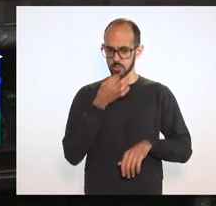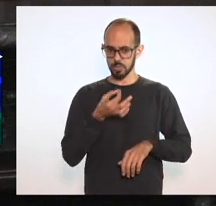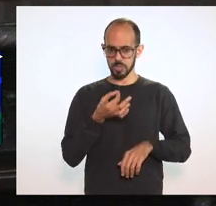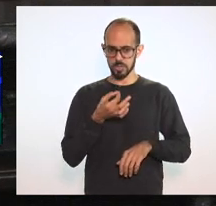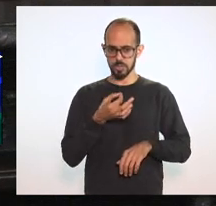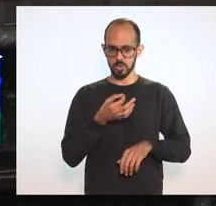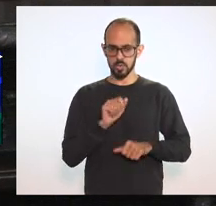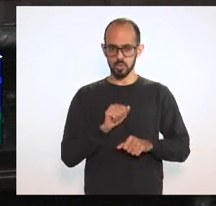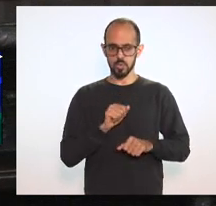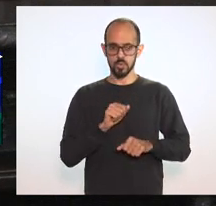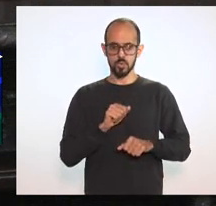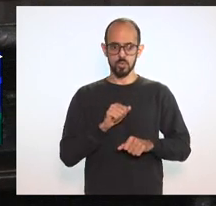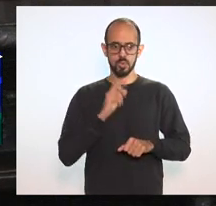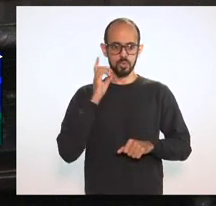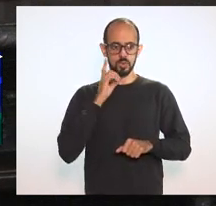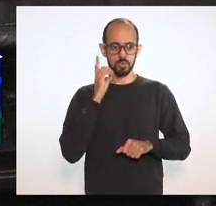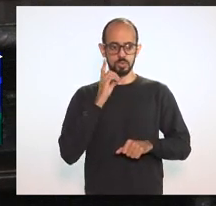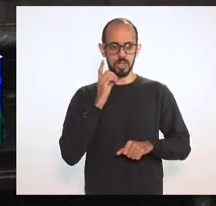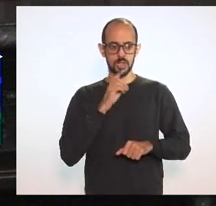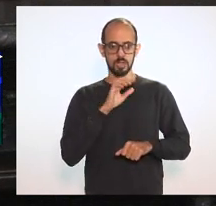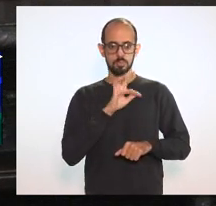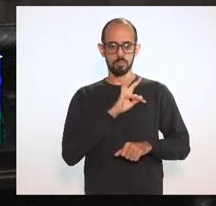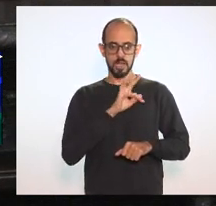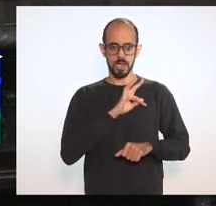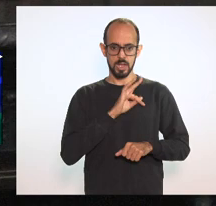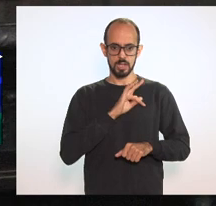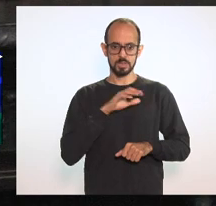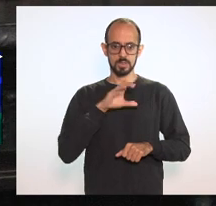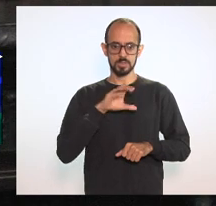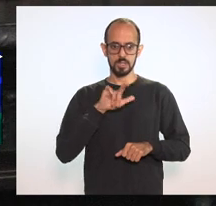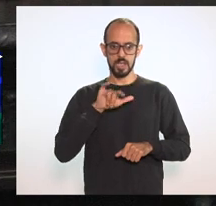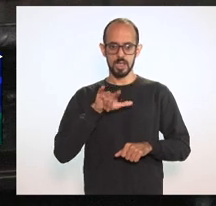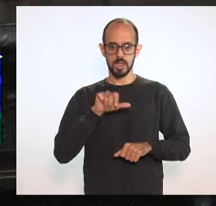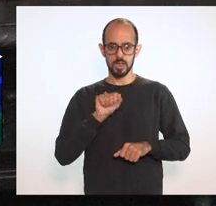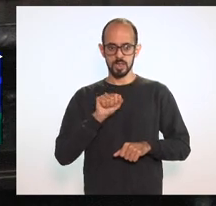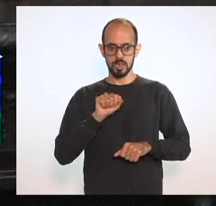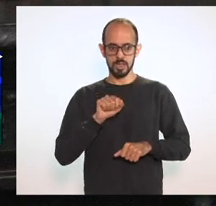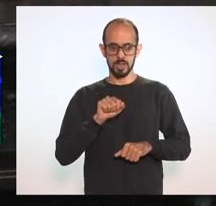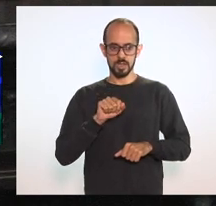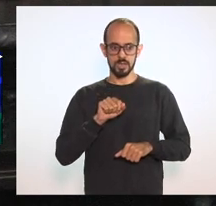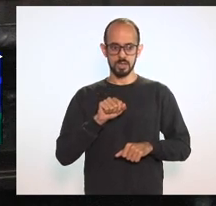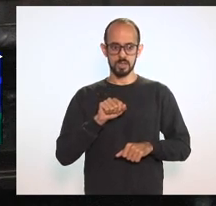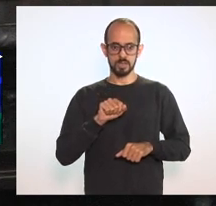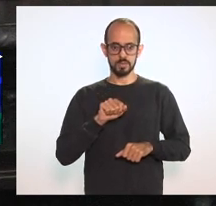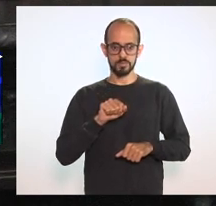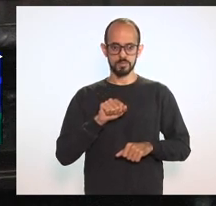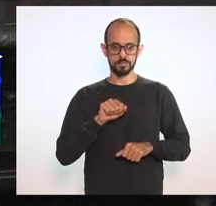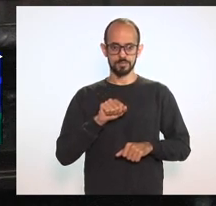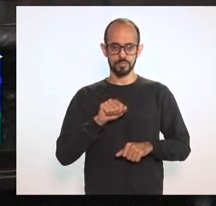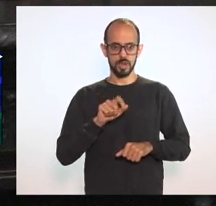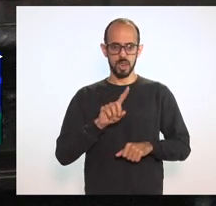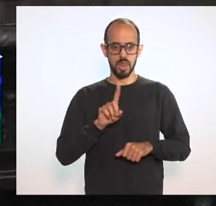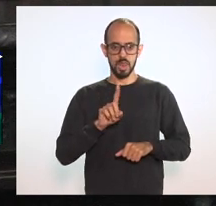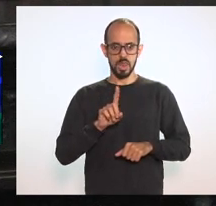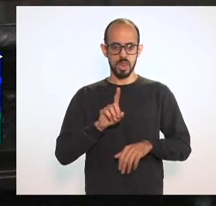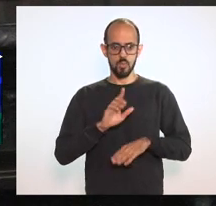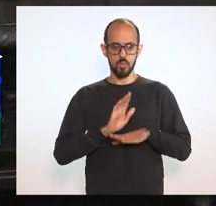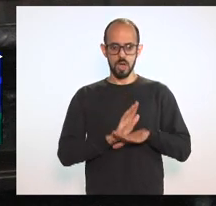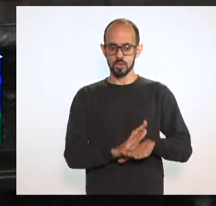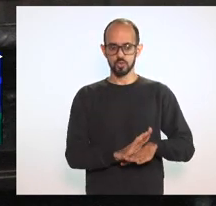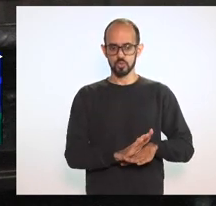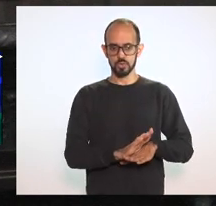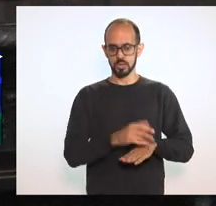deputada Martha Rocha deputada Renata Souza que tá da Célia Jordão deputada nutre Peixoto Não favorece essa